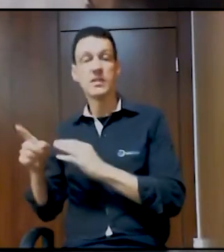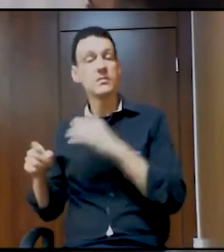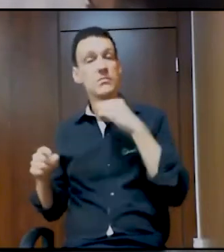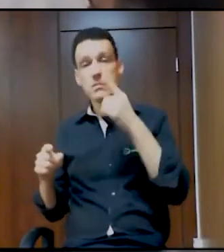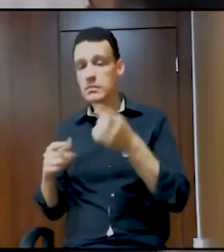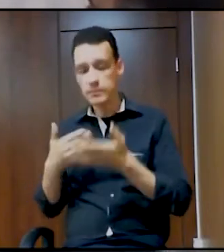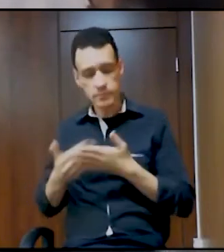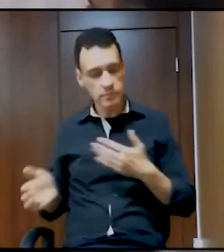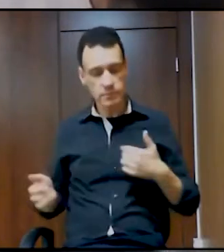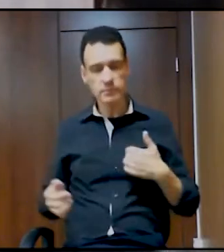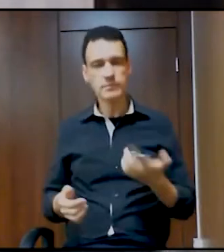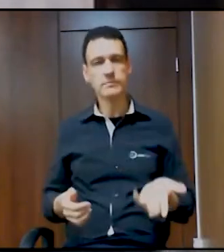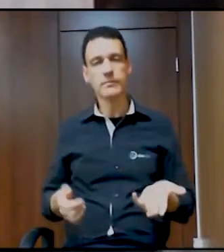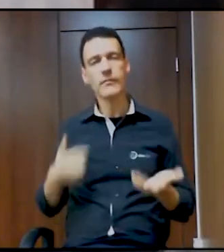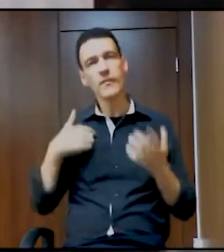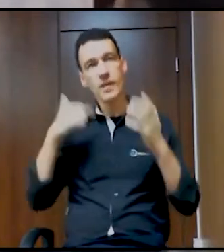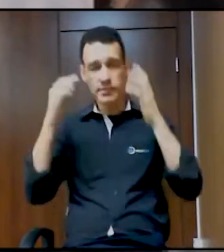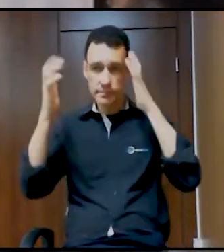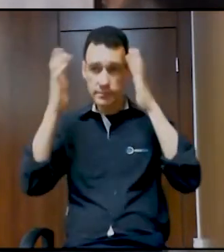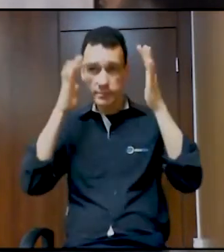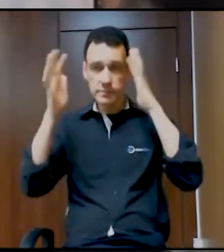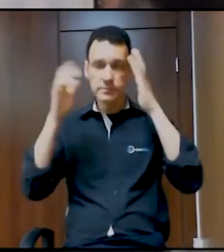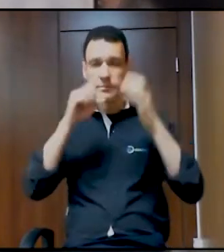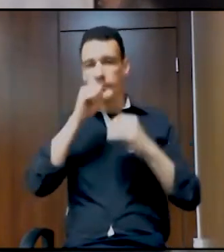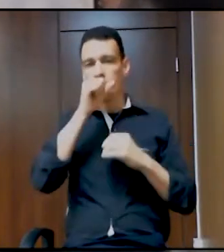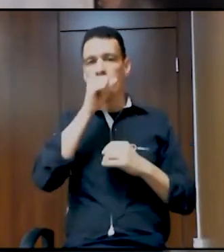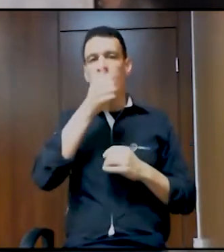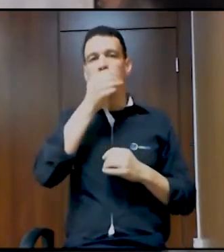Aí eu fico me perguntando